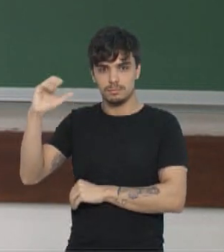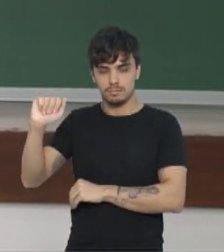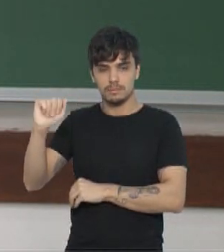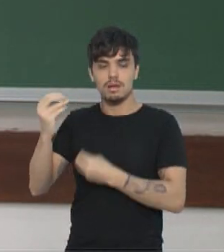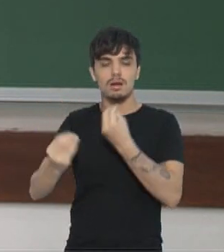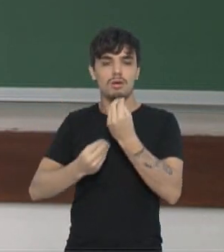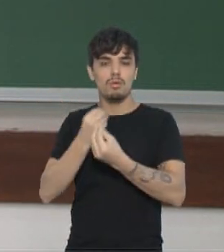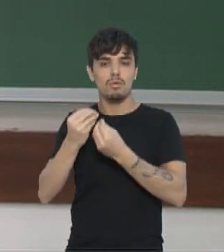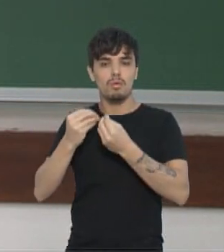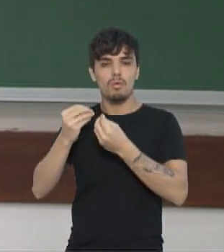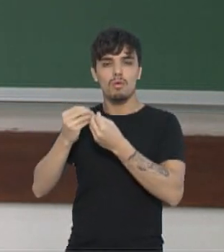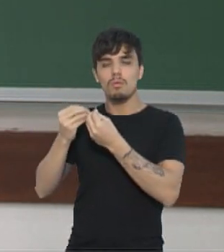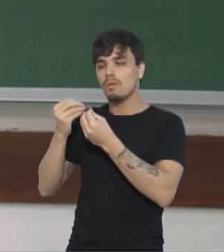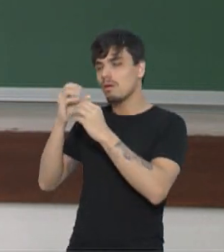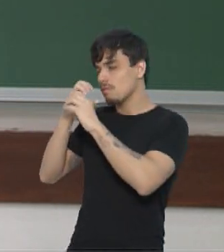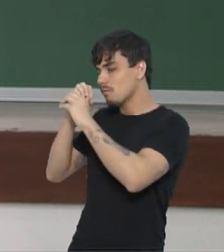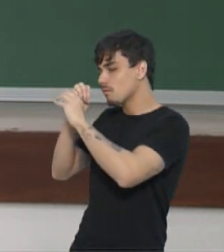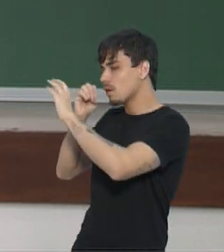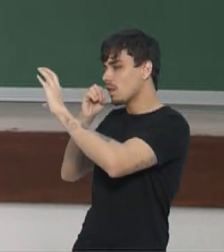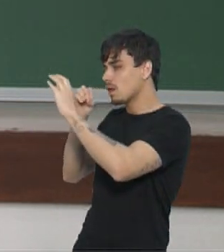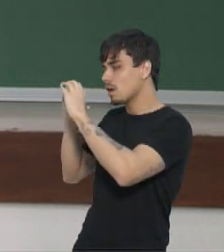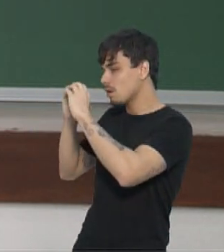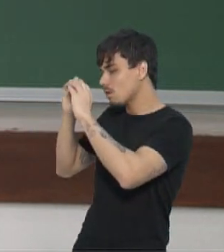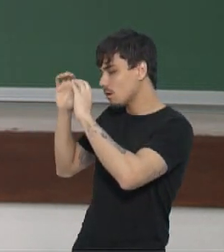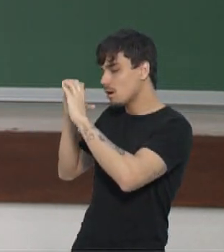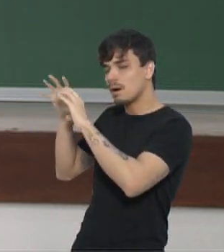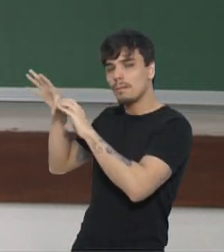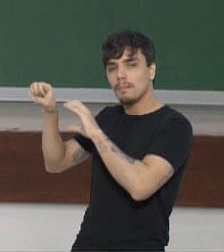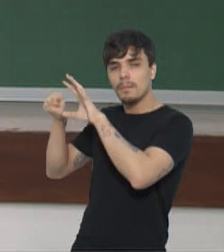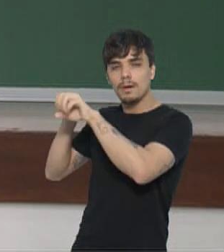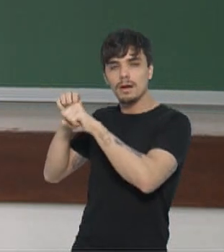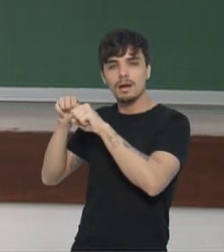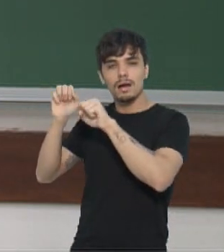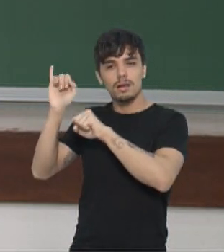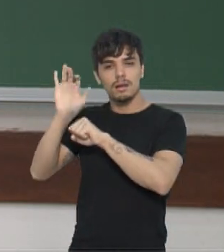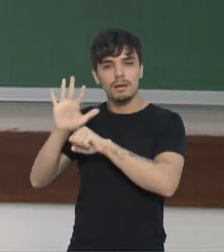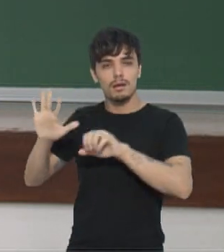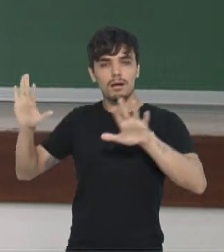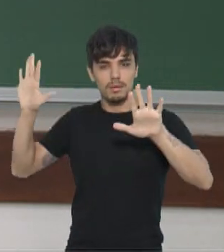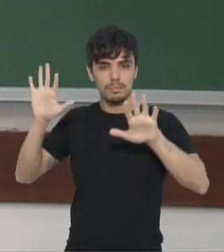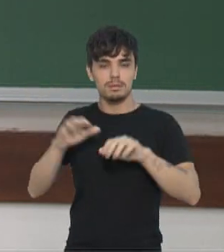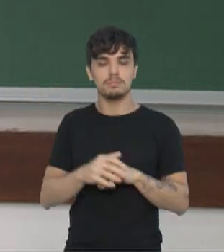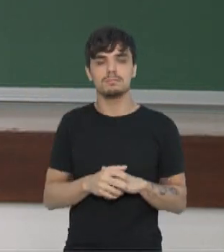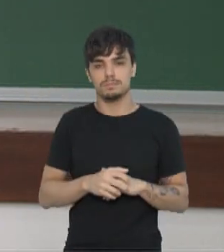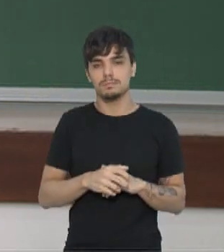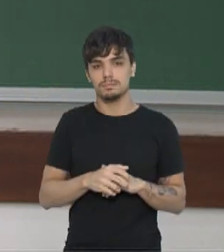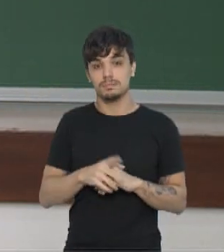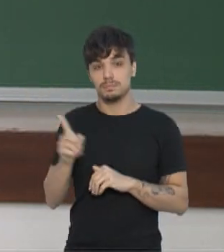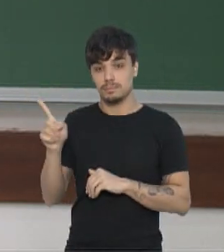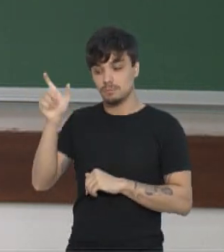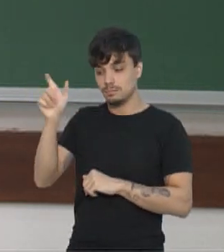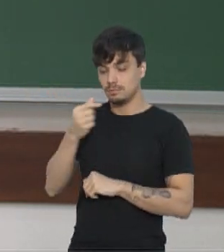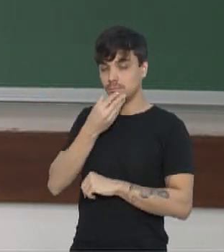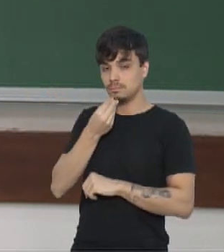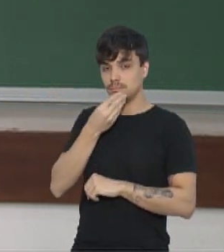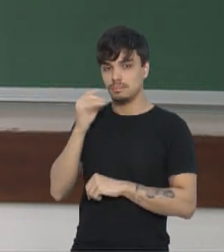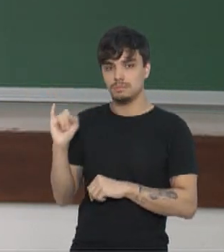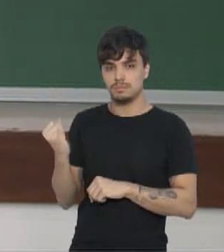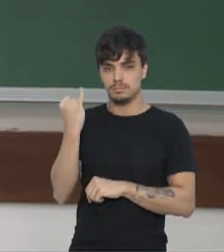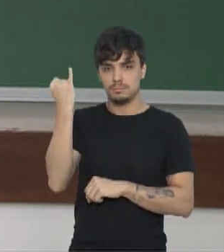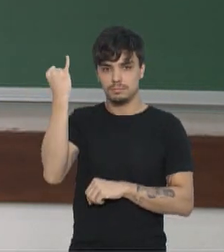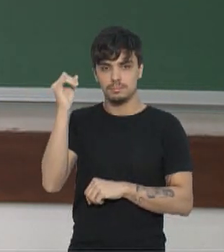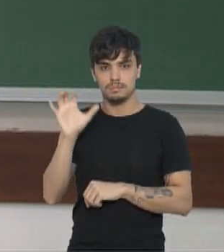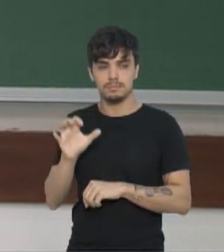que lentes sucessivas conseguem estar captando para aumentando, diminuindo. Então, ele foi um cara